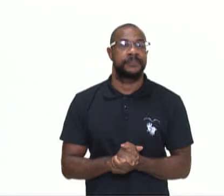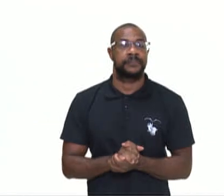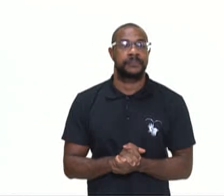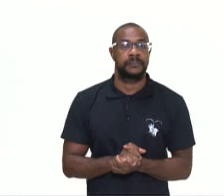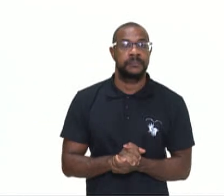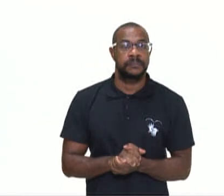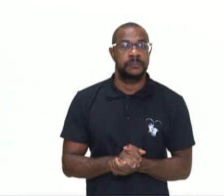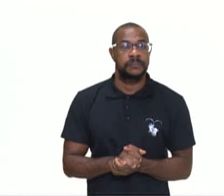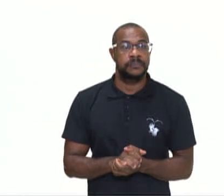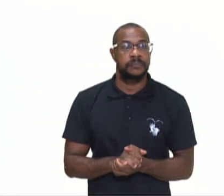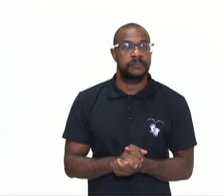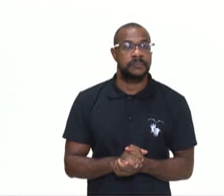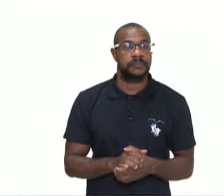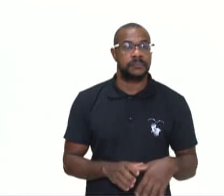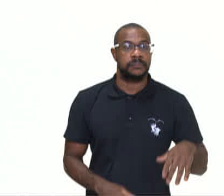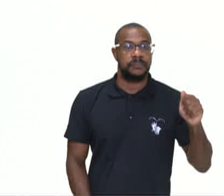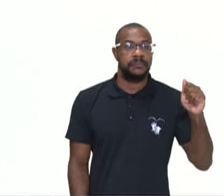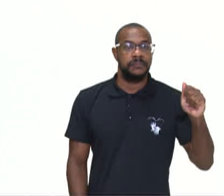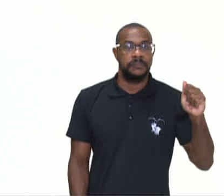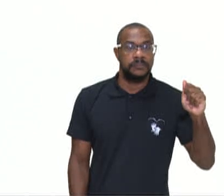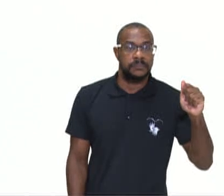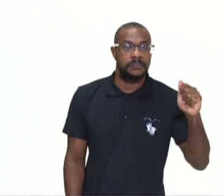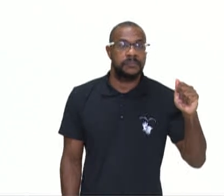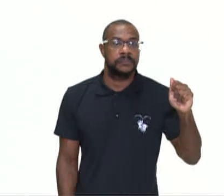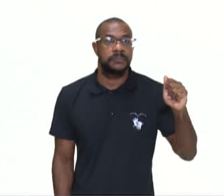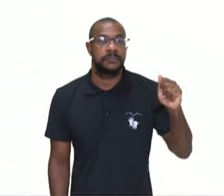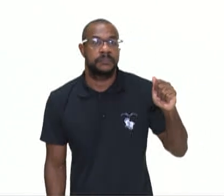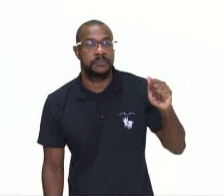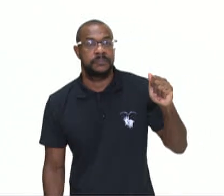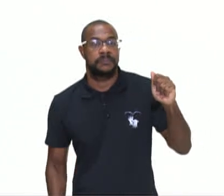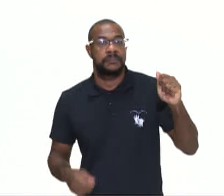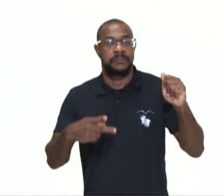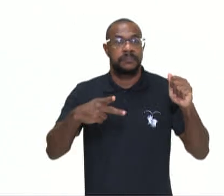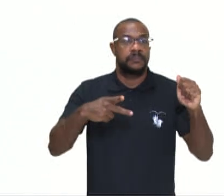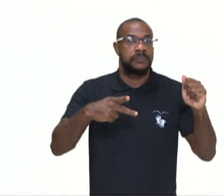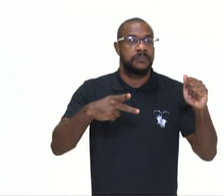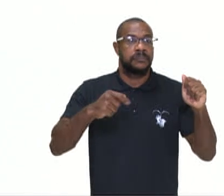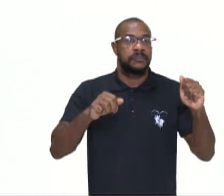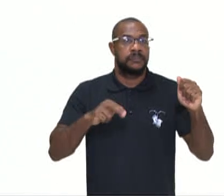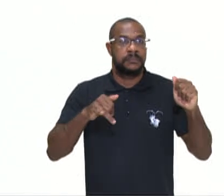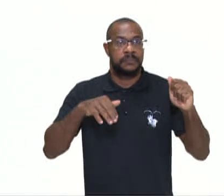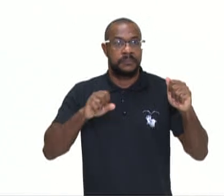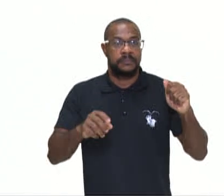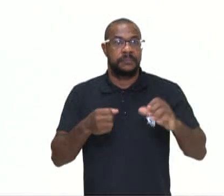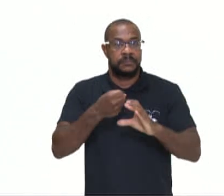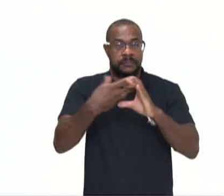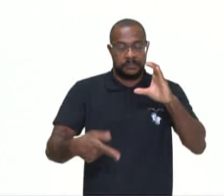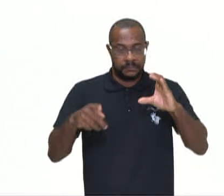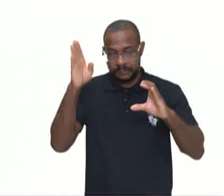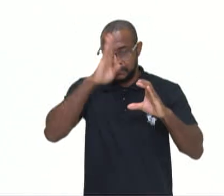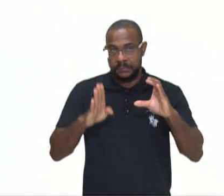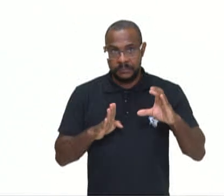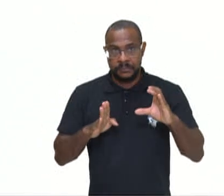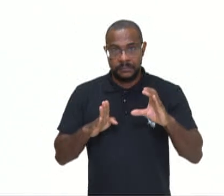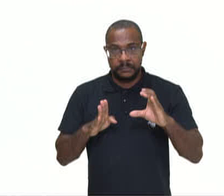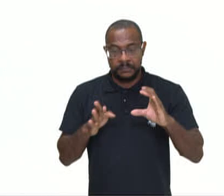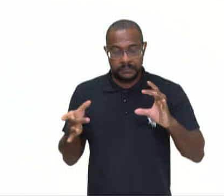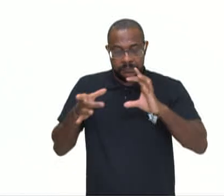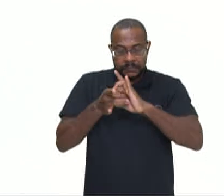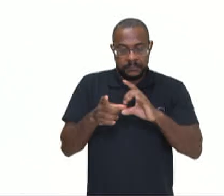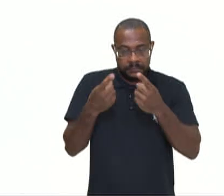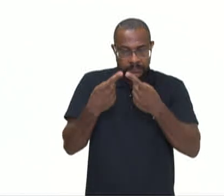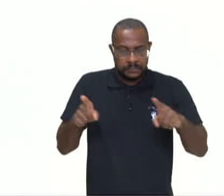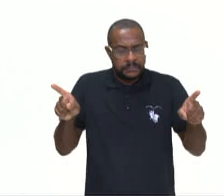tan. Alternativa A. O parnasianismo caracterizou-se no Brasil pela busca da